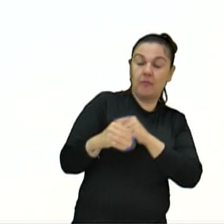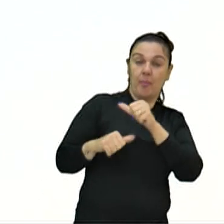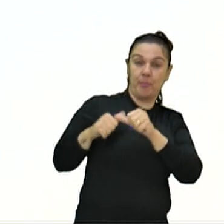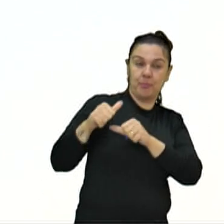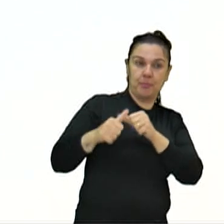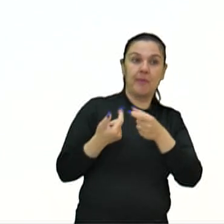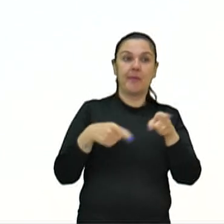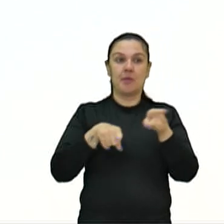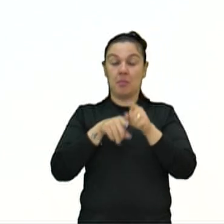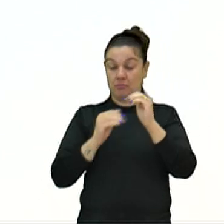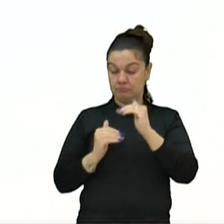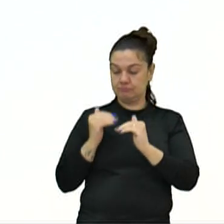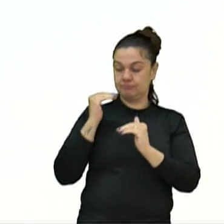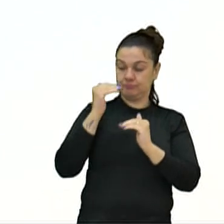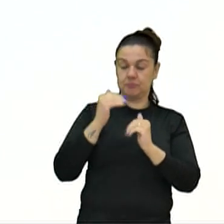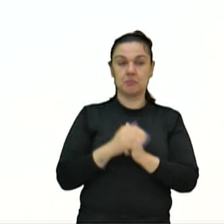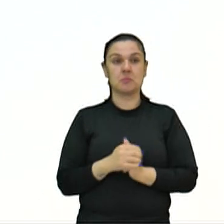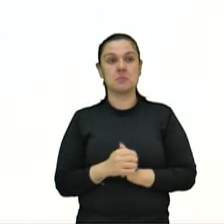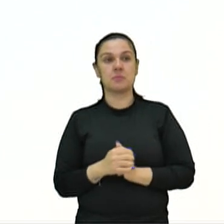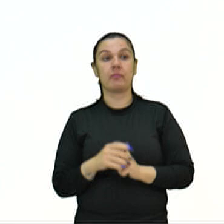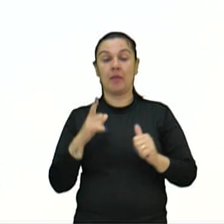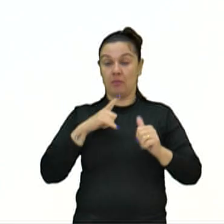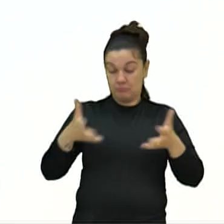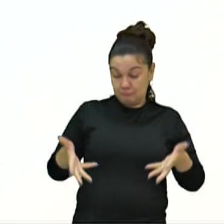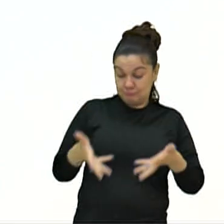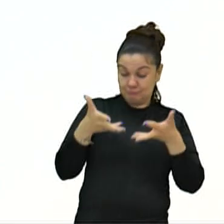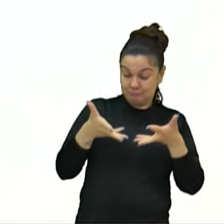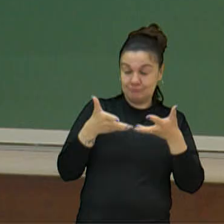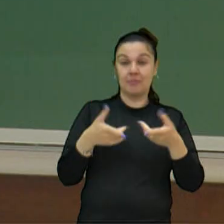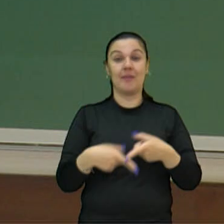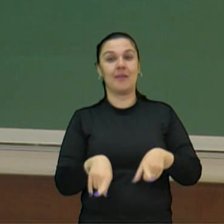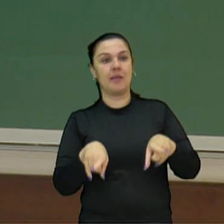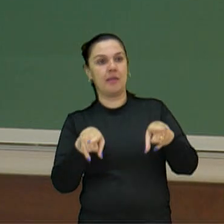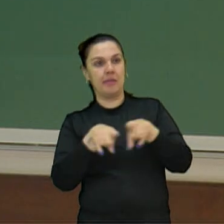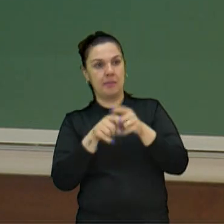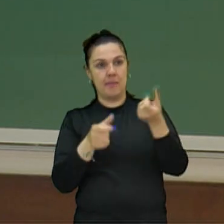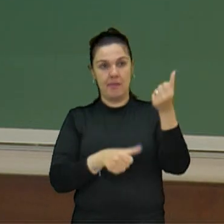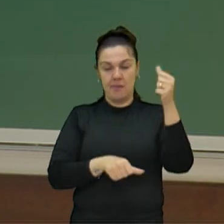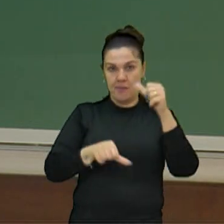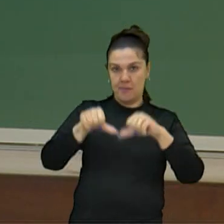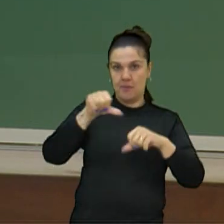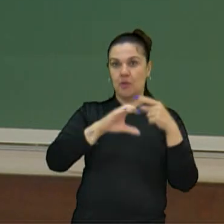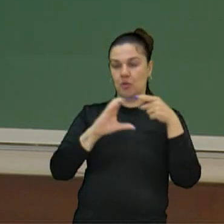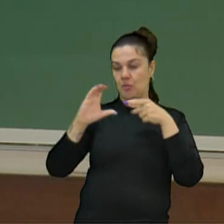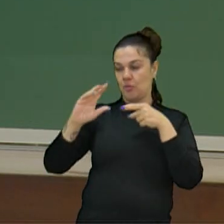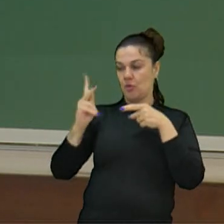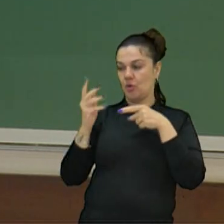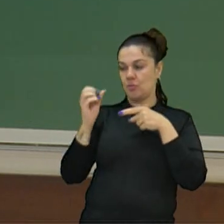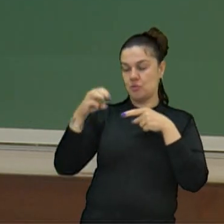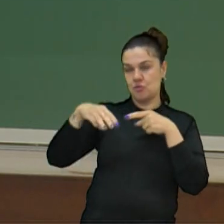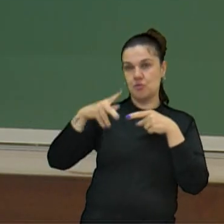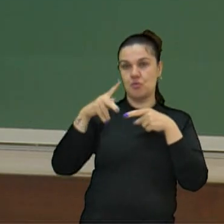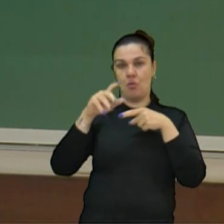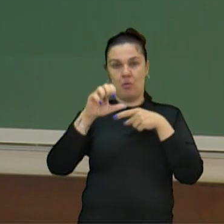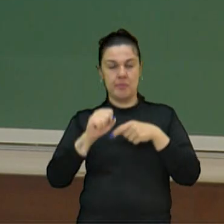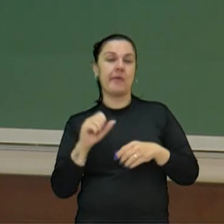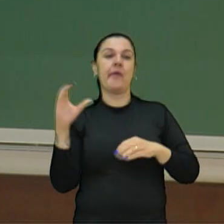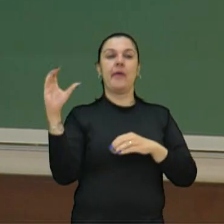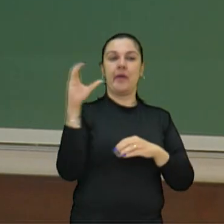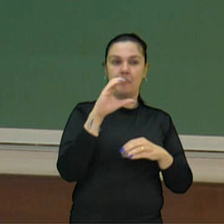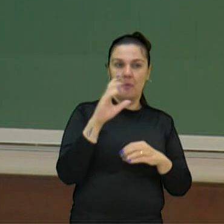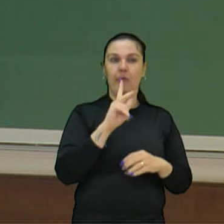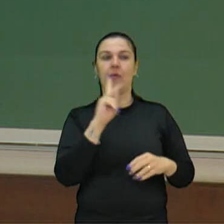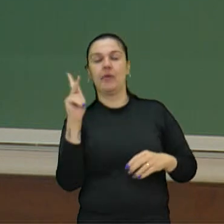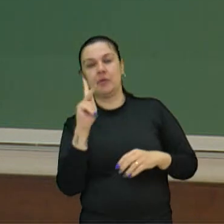e sofre evolução. Além disso, responde a estímulos e a composição química, que a gente chama dos chompes, né? Que é o carbono, hidrogênio, oxigênio,